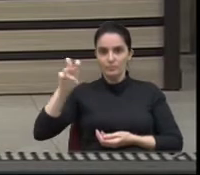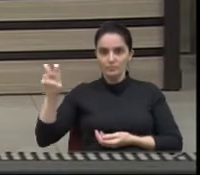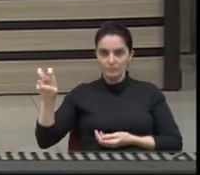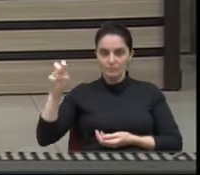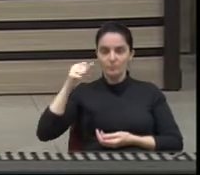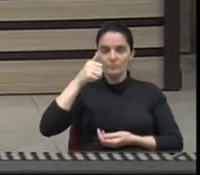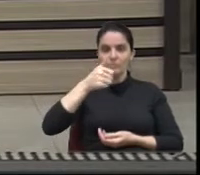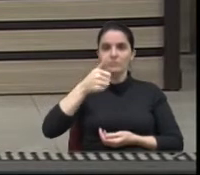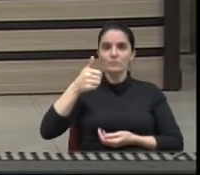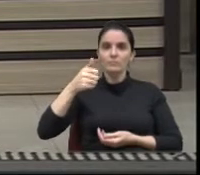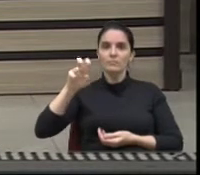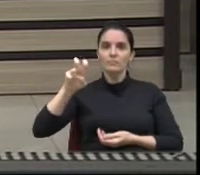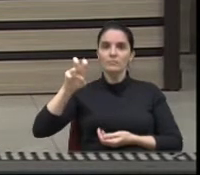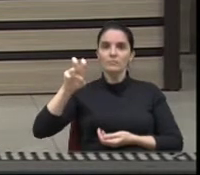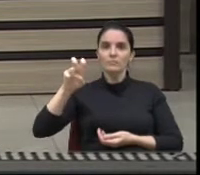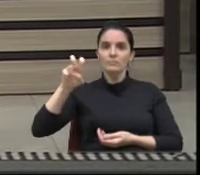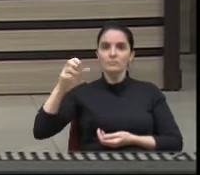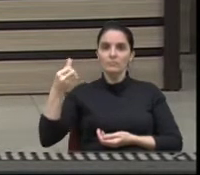1155/17,